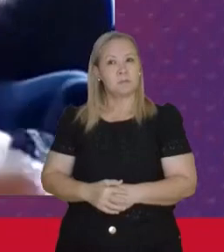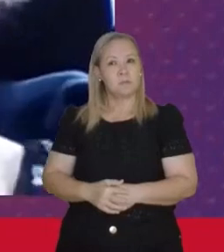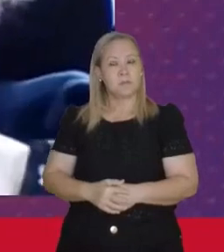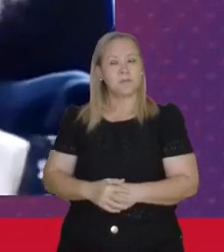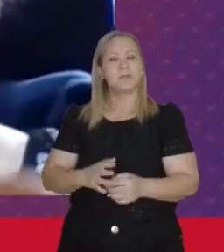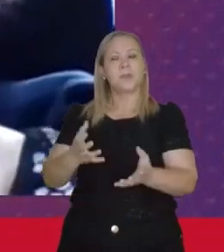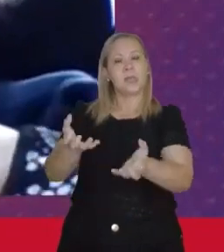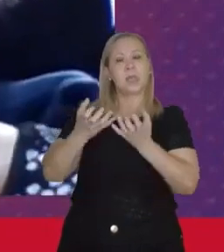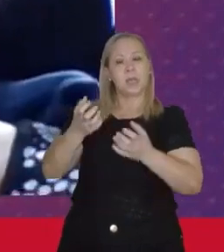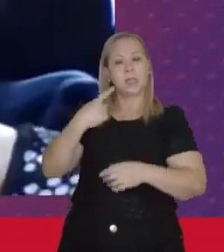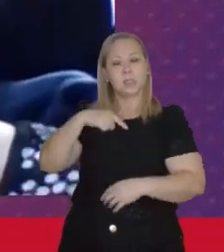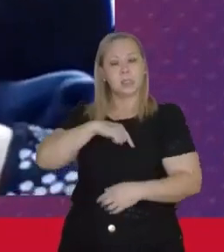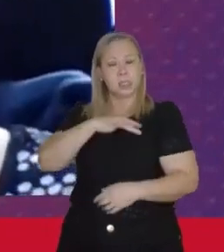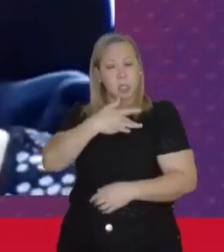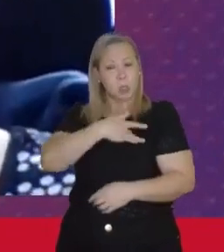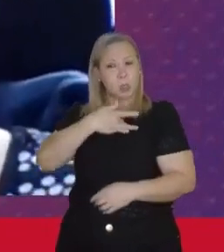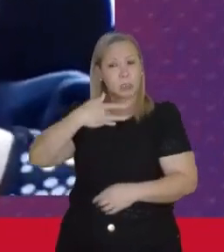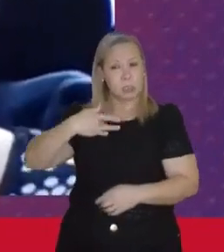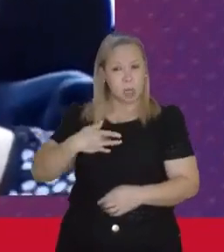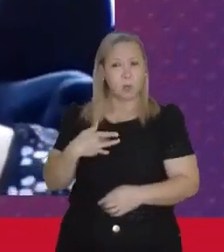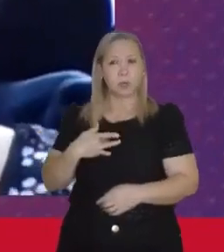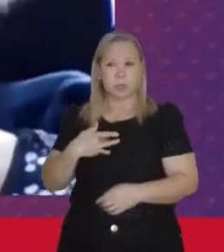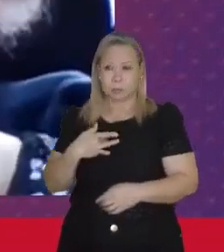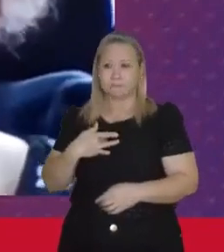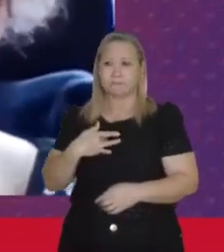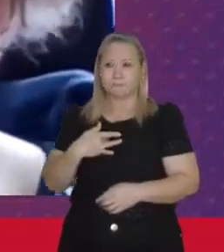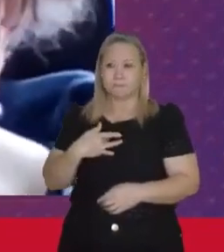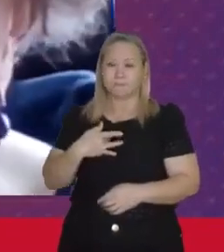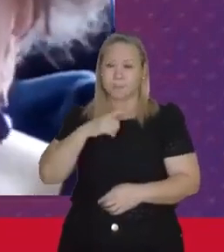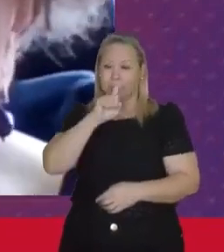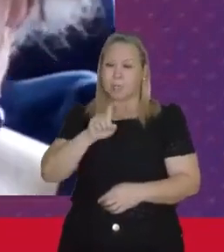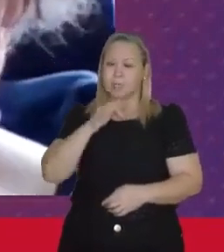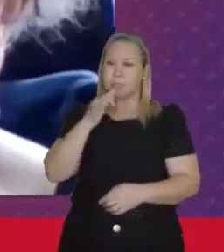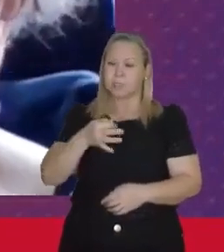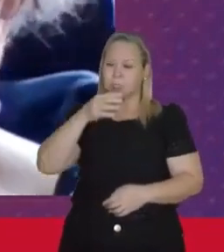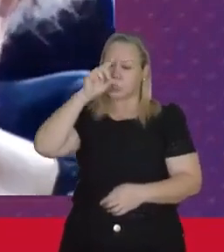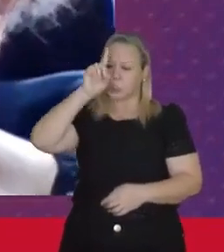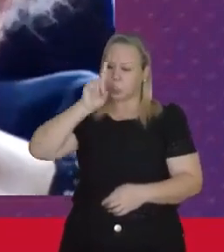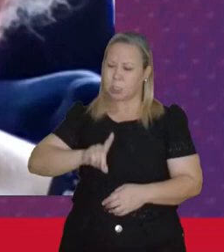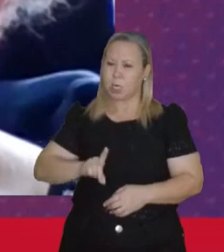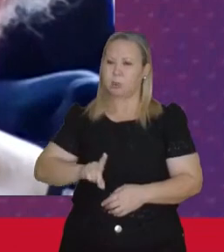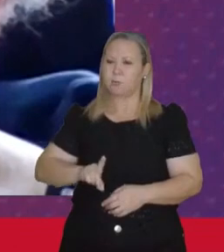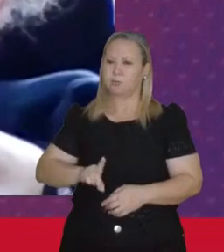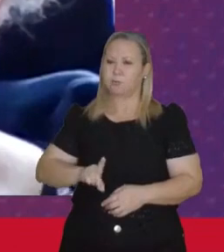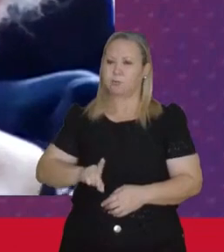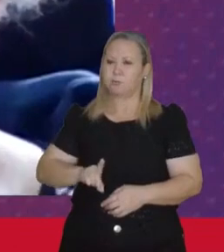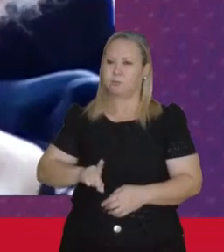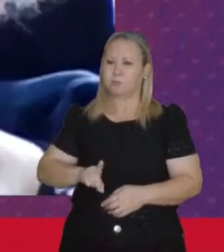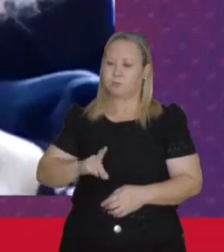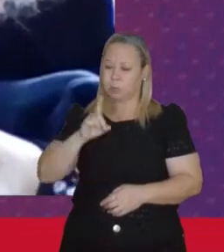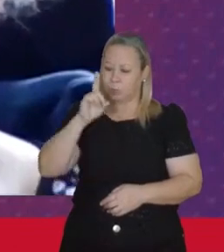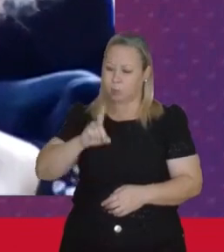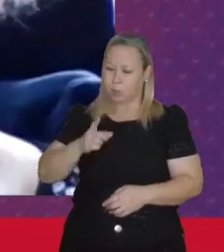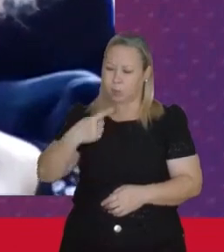Nós queremos que a nossa saúde seja um direito,